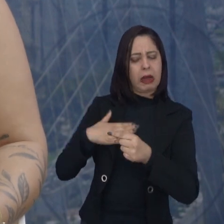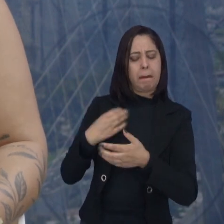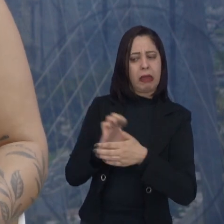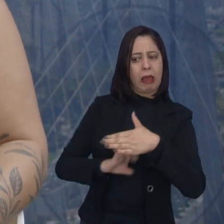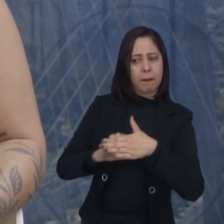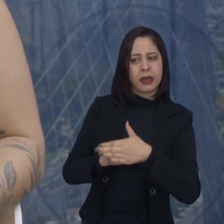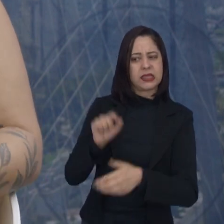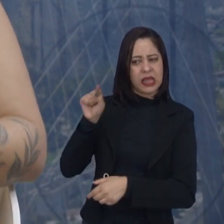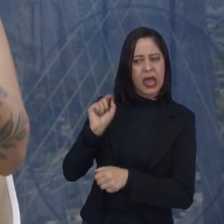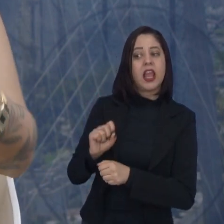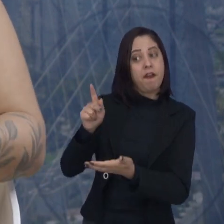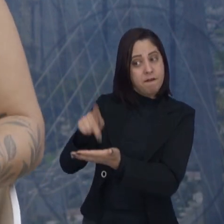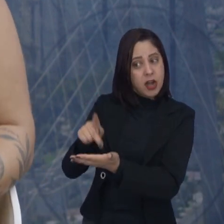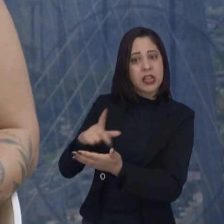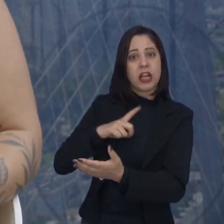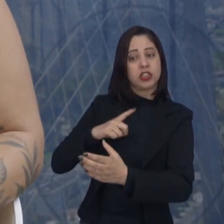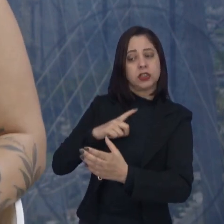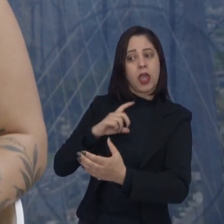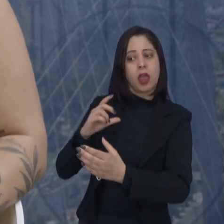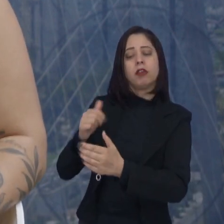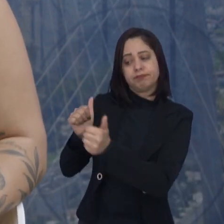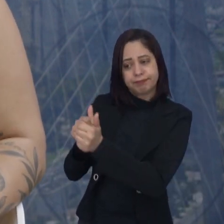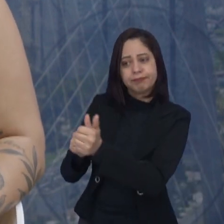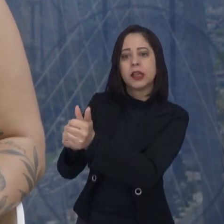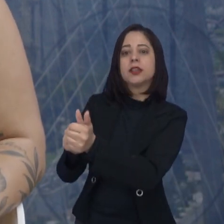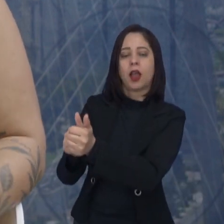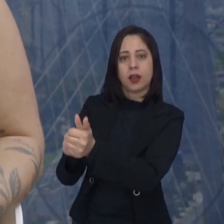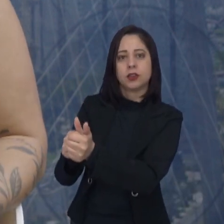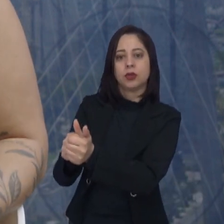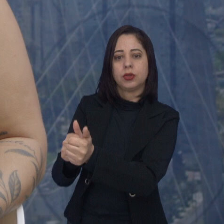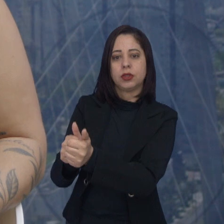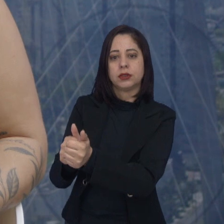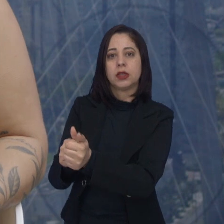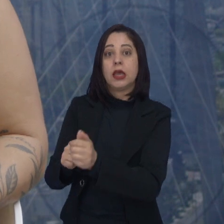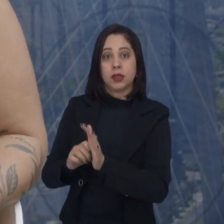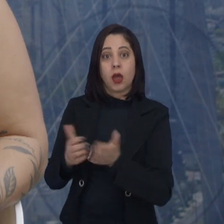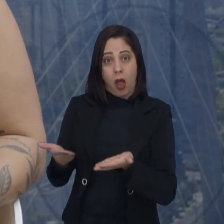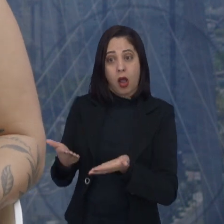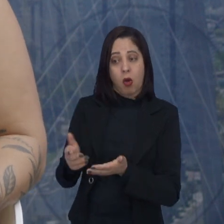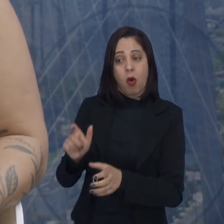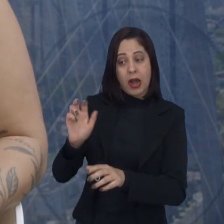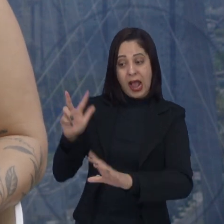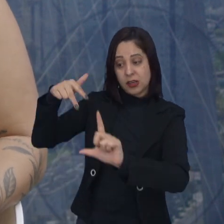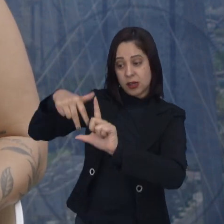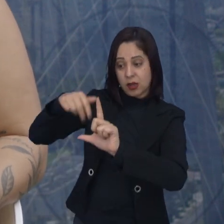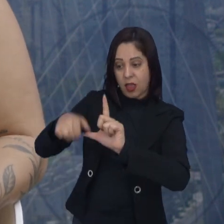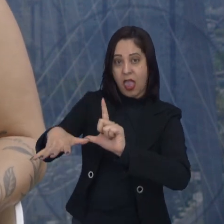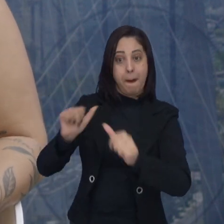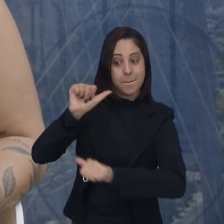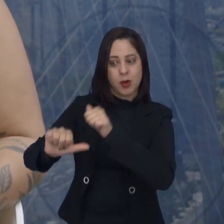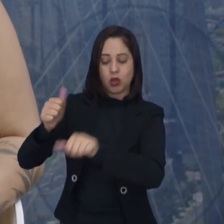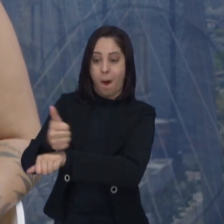influenciador orgânico, ou se ele realmente não está encurtando esse caminho. Então, hoje a gente percebe que é uma profissão e as marcas cada vez mais elas